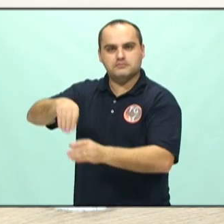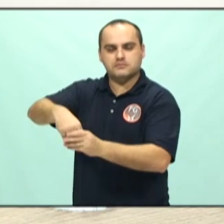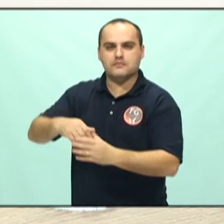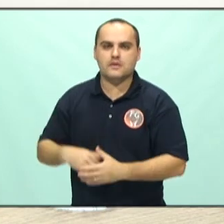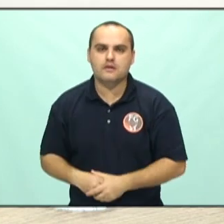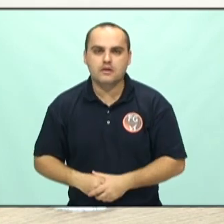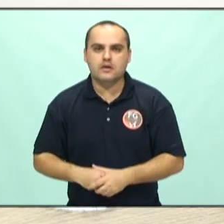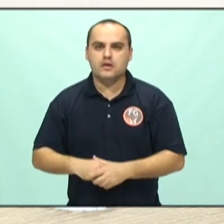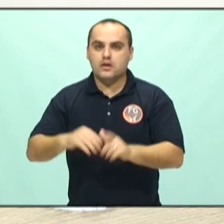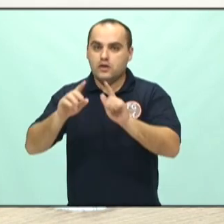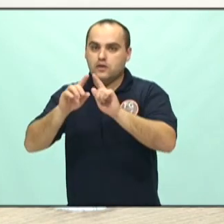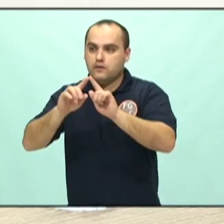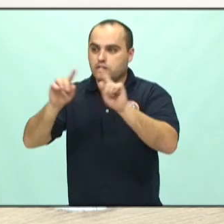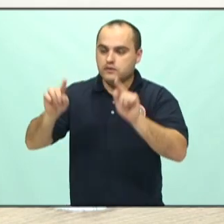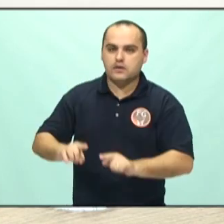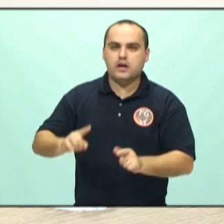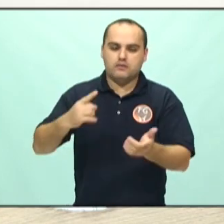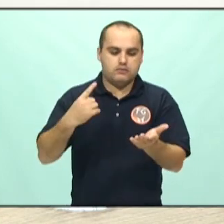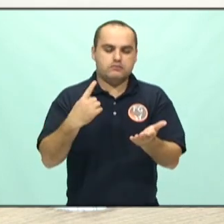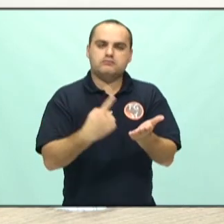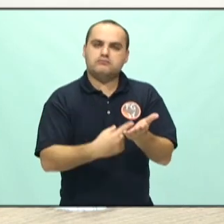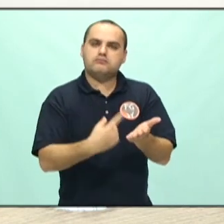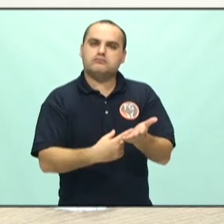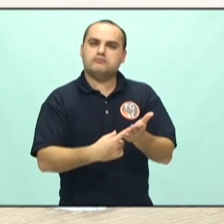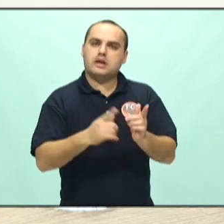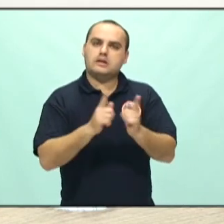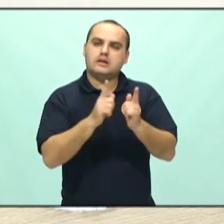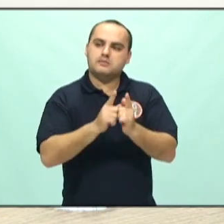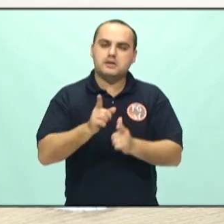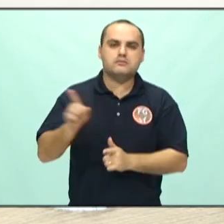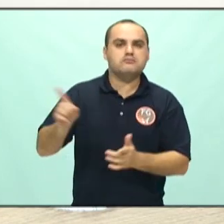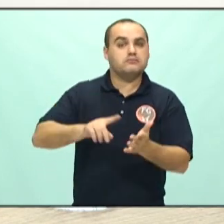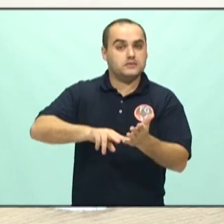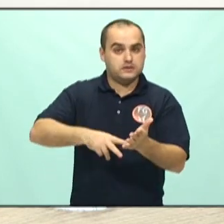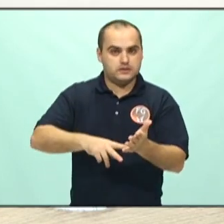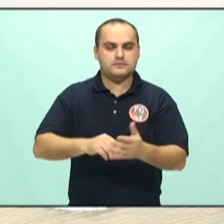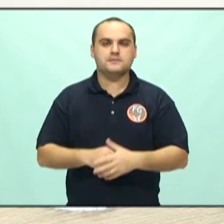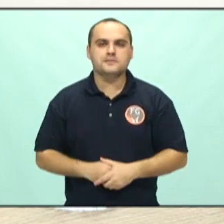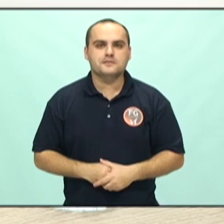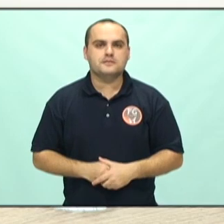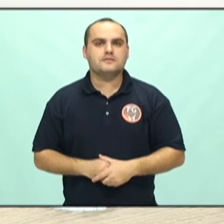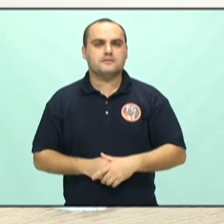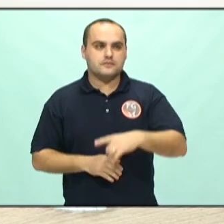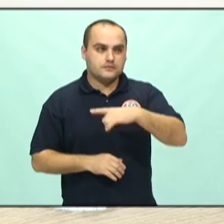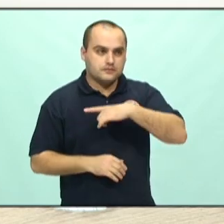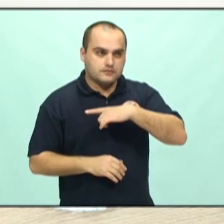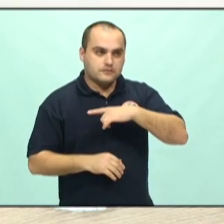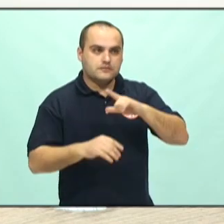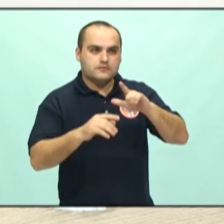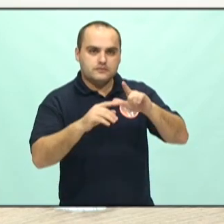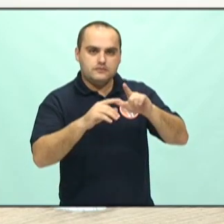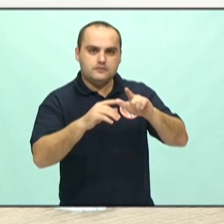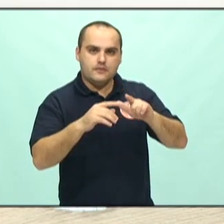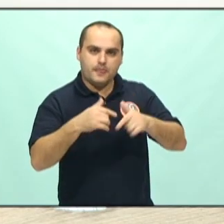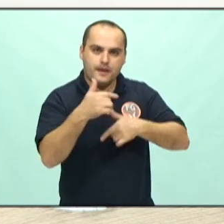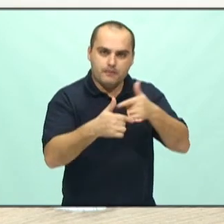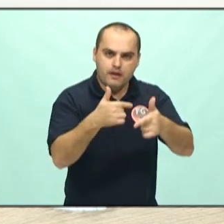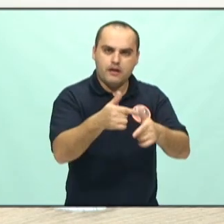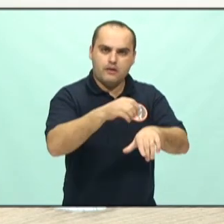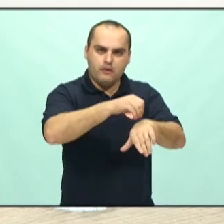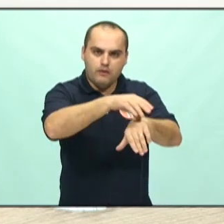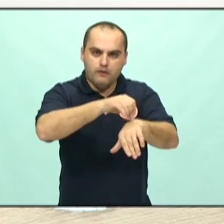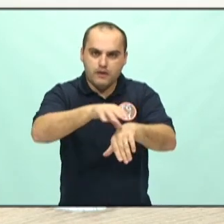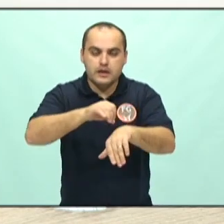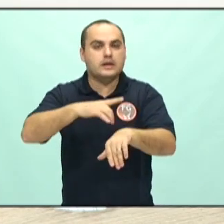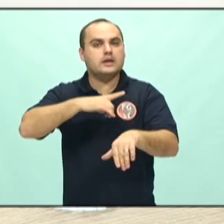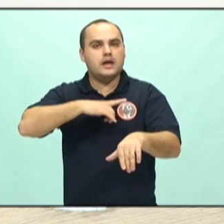o seu atendimento ali no sindicato. Além dos serviços que nós oferecemos, nós também buscamos alguns